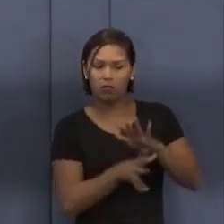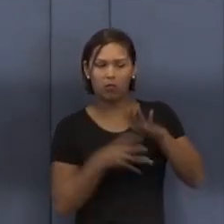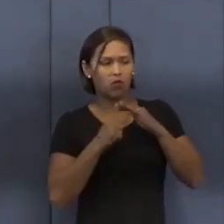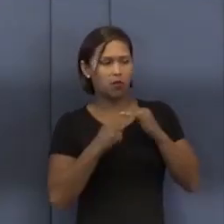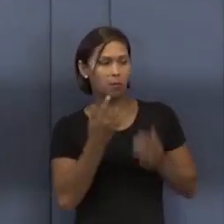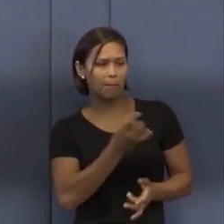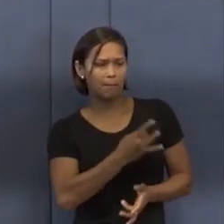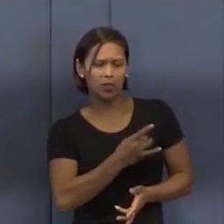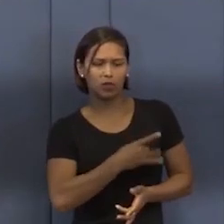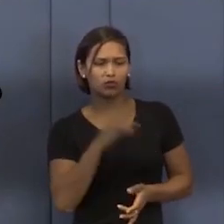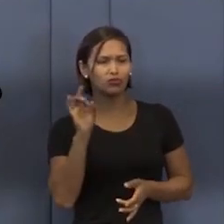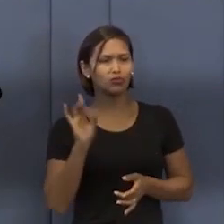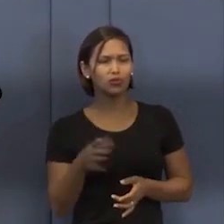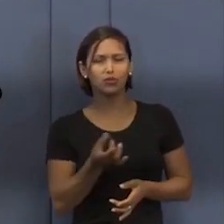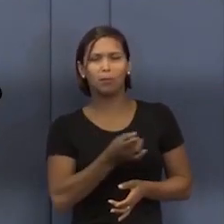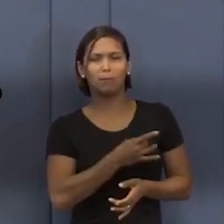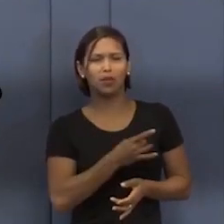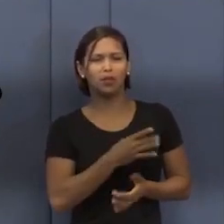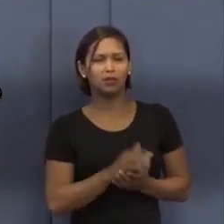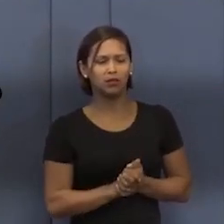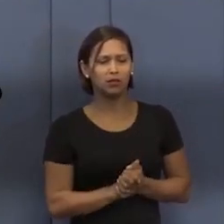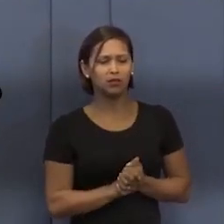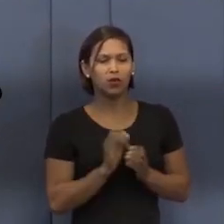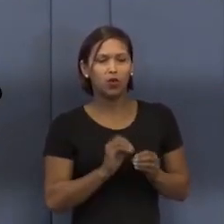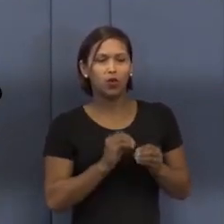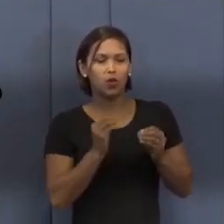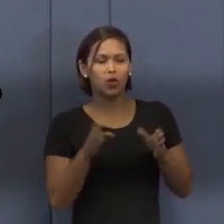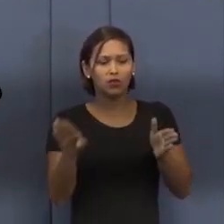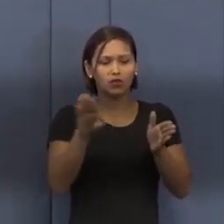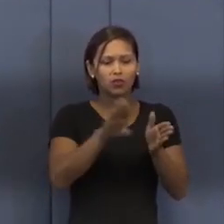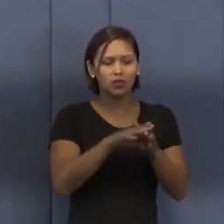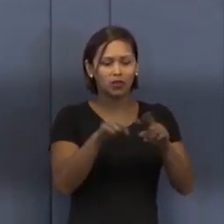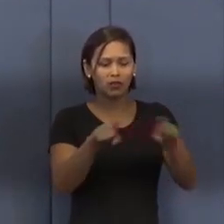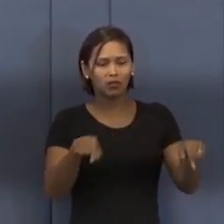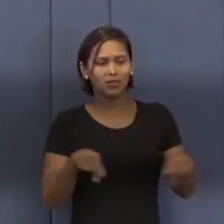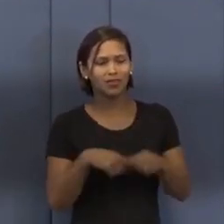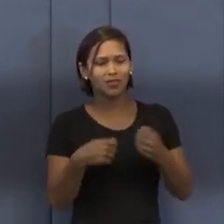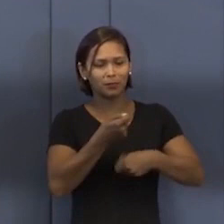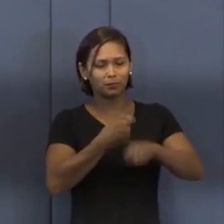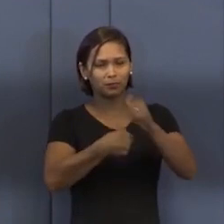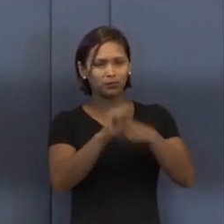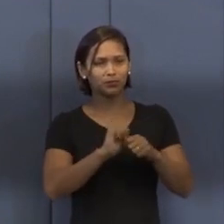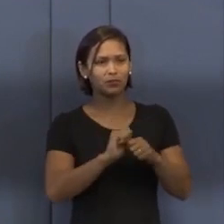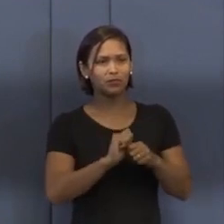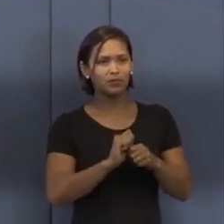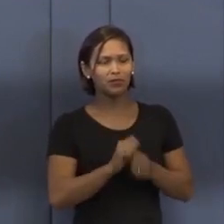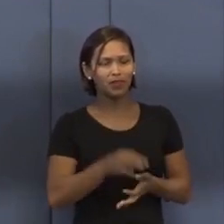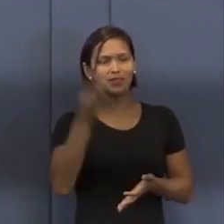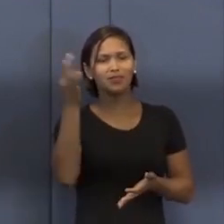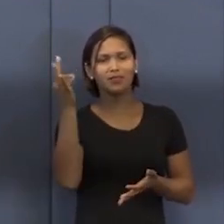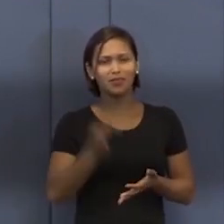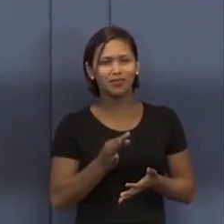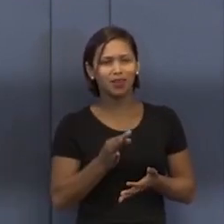olha para uma criança e fala, é certeza, esse moleque vai me assaltar. Certeza. Ou que a gente entra numa sala de